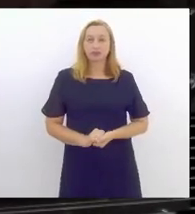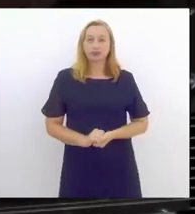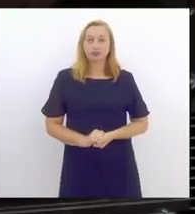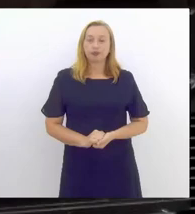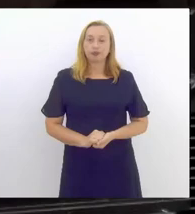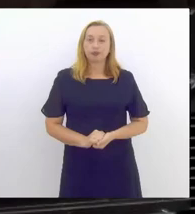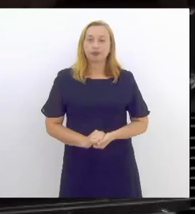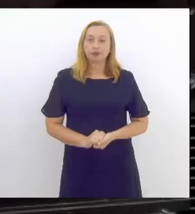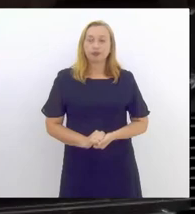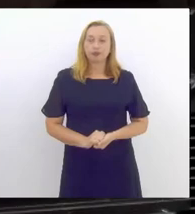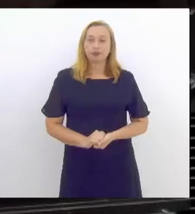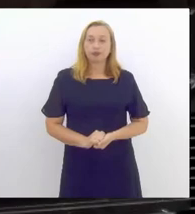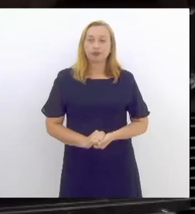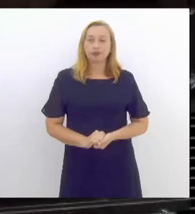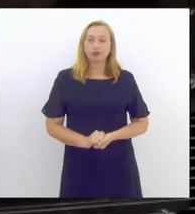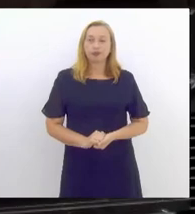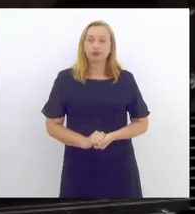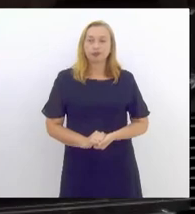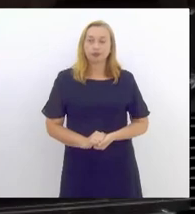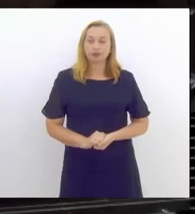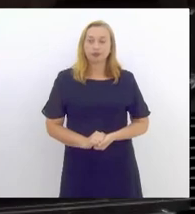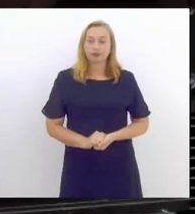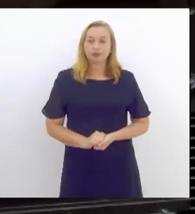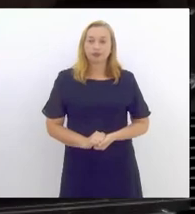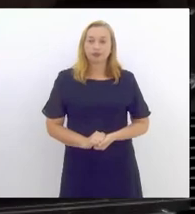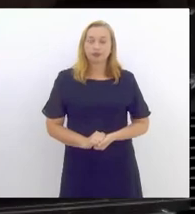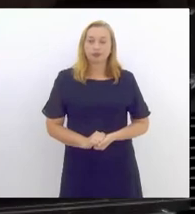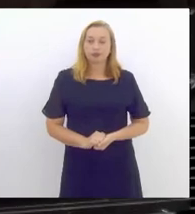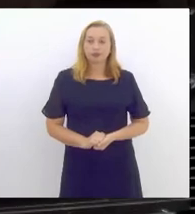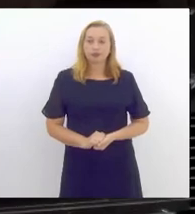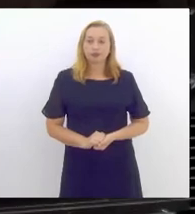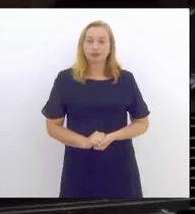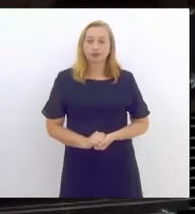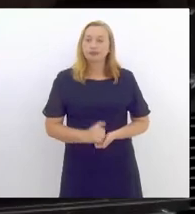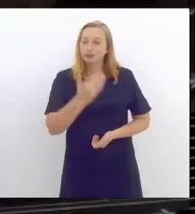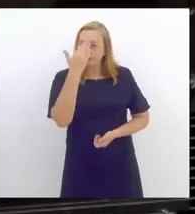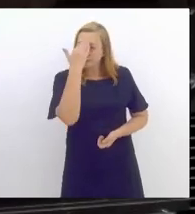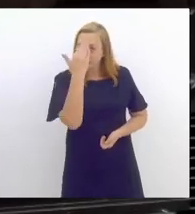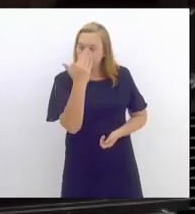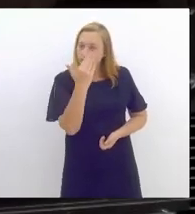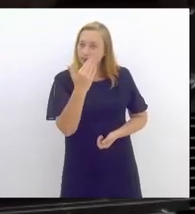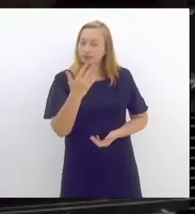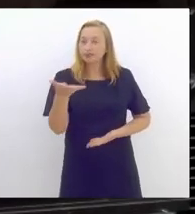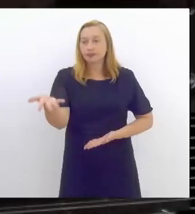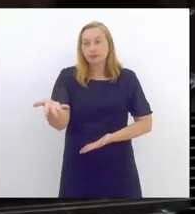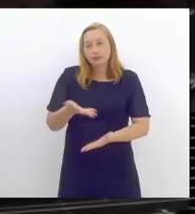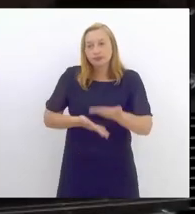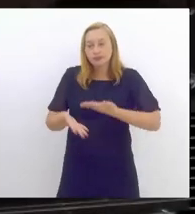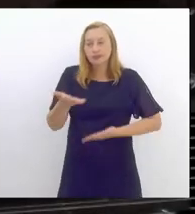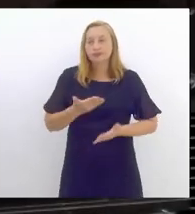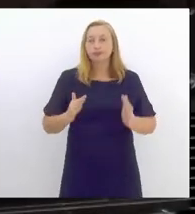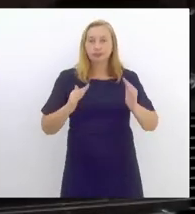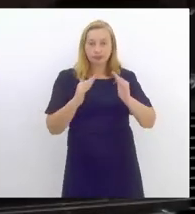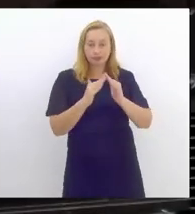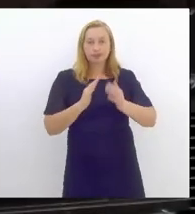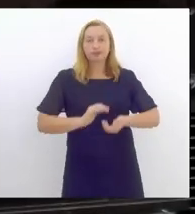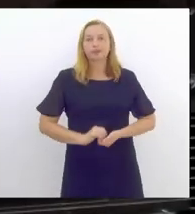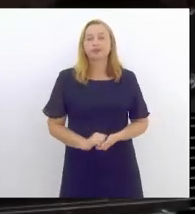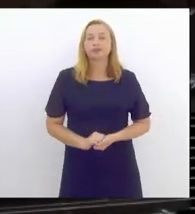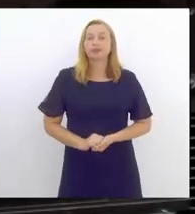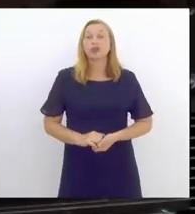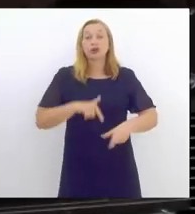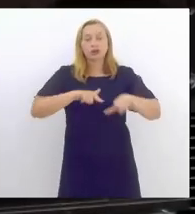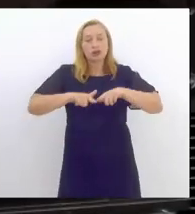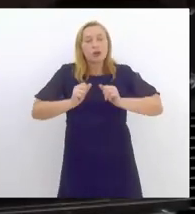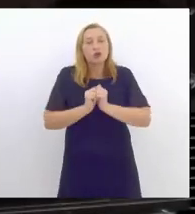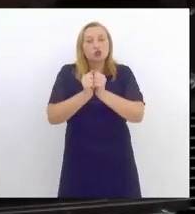A essa altura, se faz necessário um agradecimento pela parceria com essa casa, que trabalhou junto